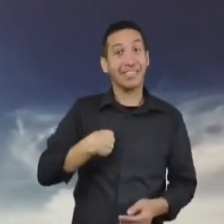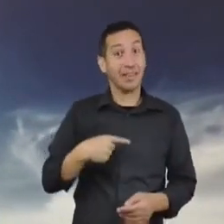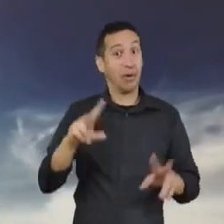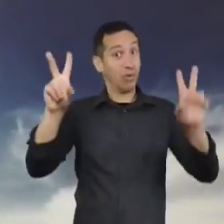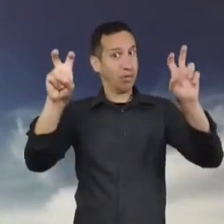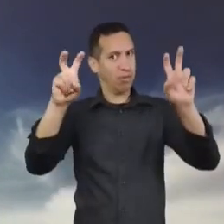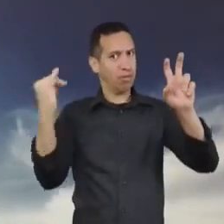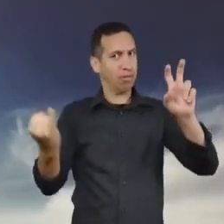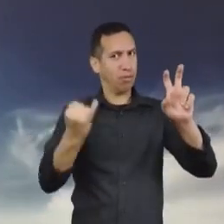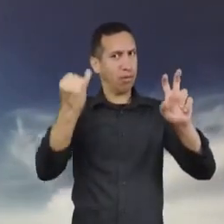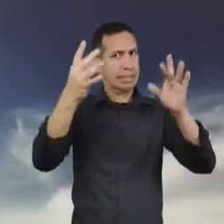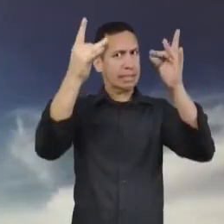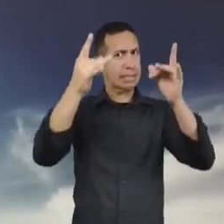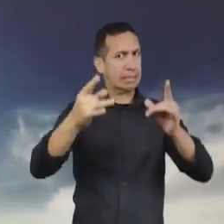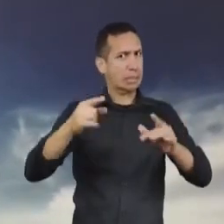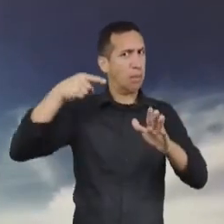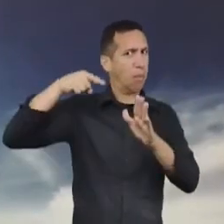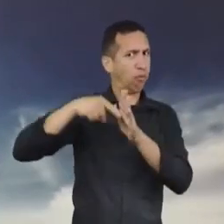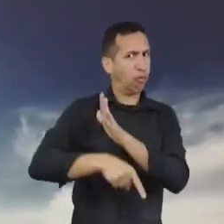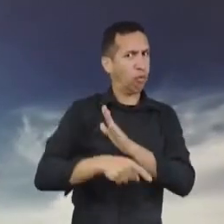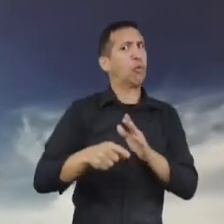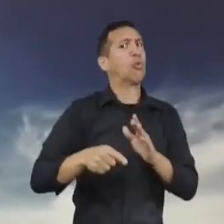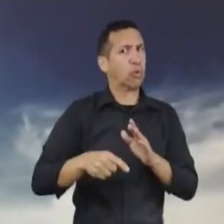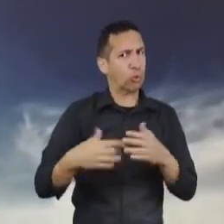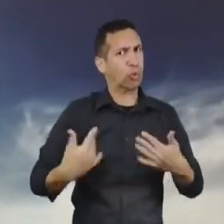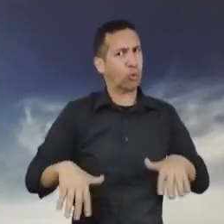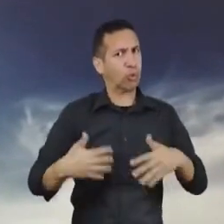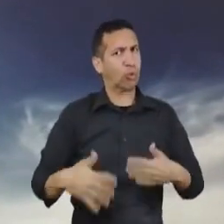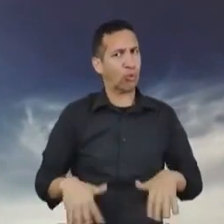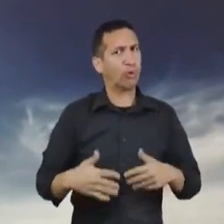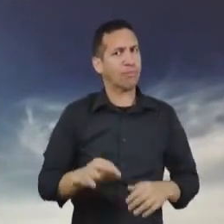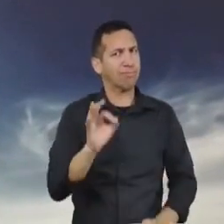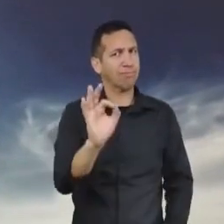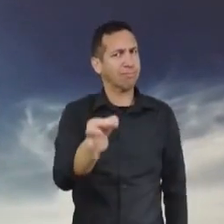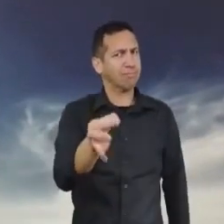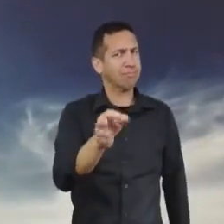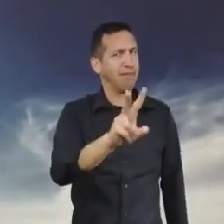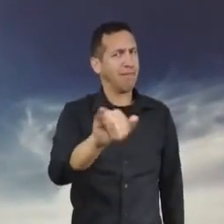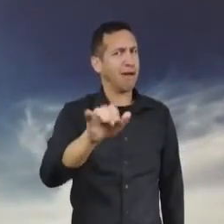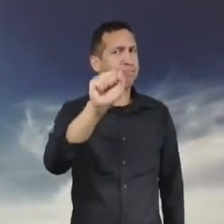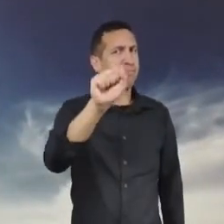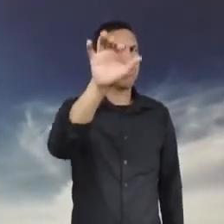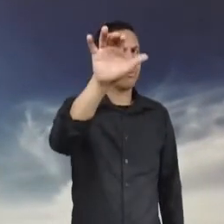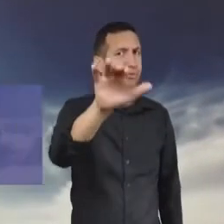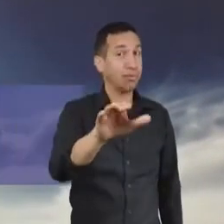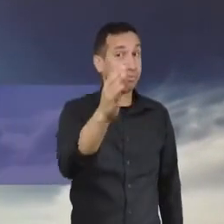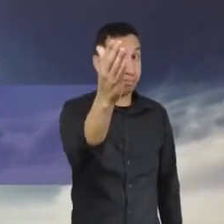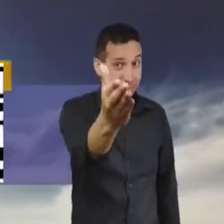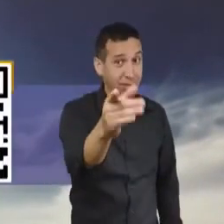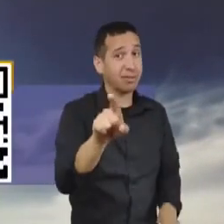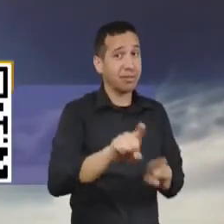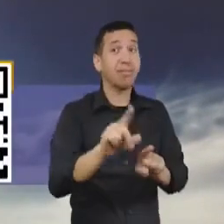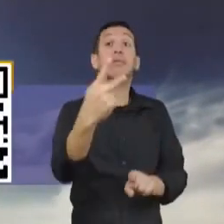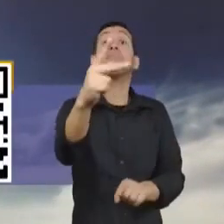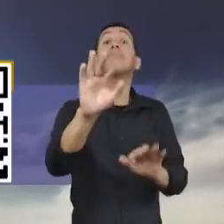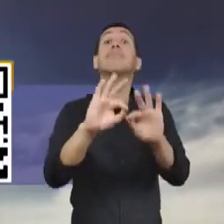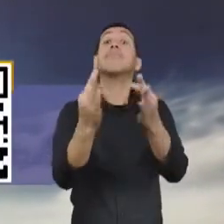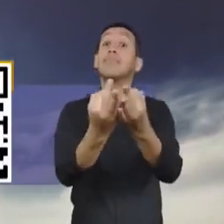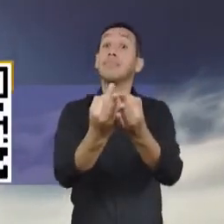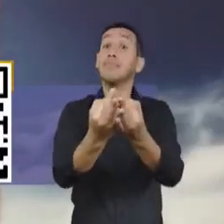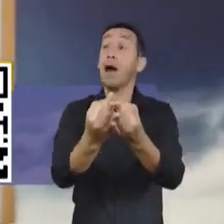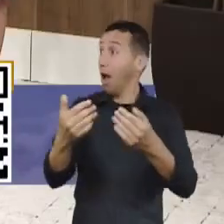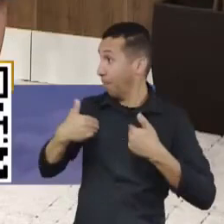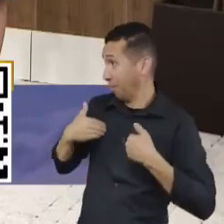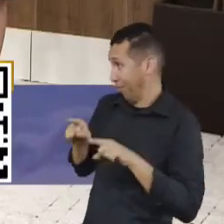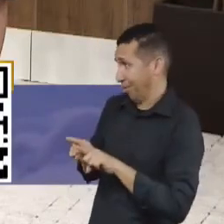um tema importante delicado profundo tenho certeza a ser uma grande benção para você e para sua família